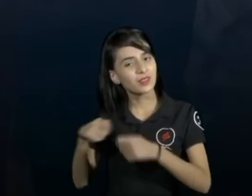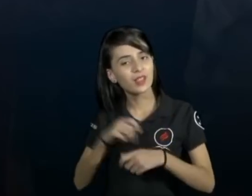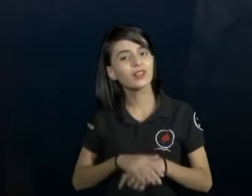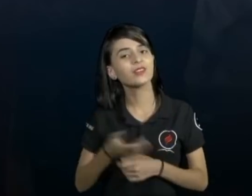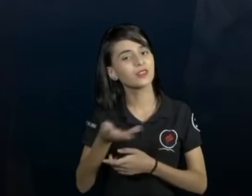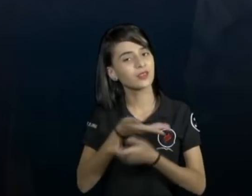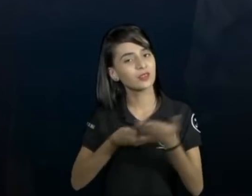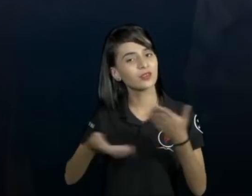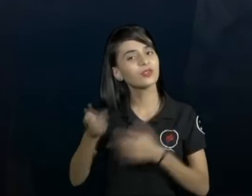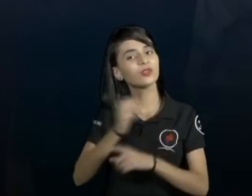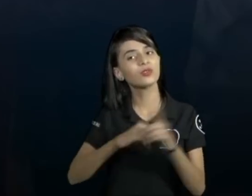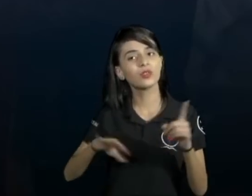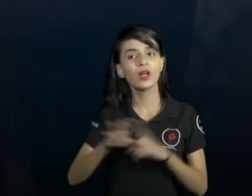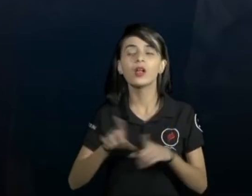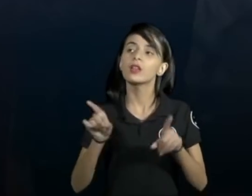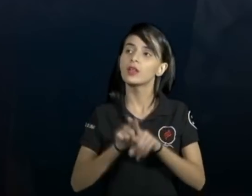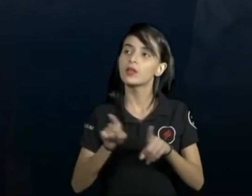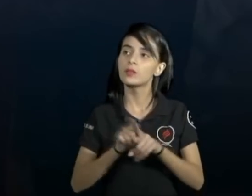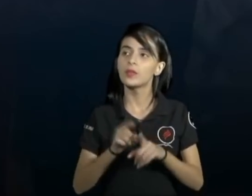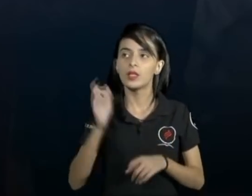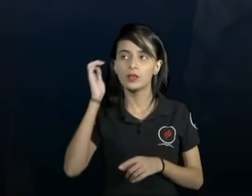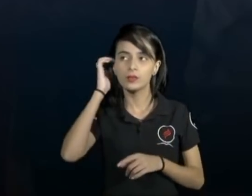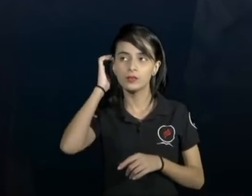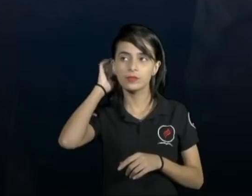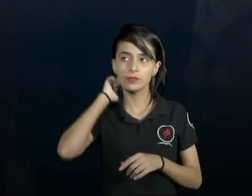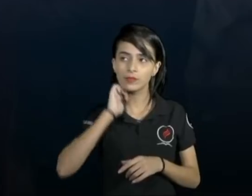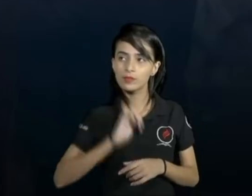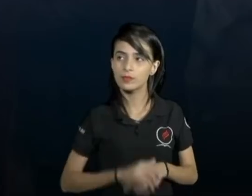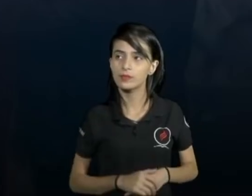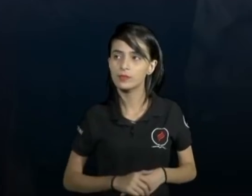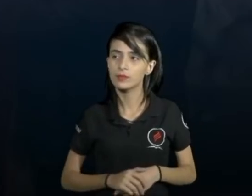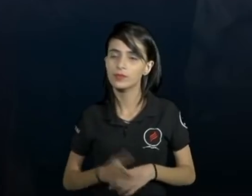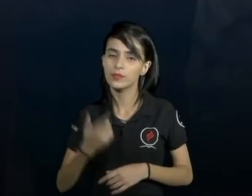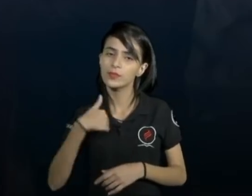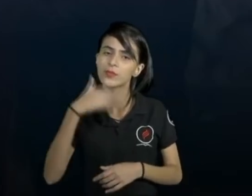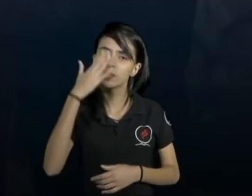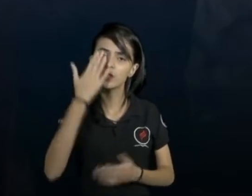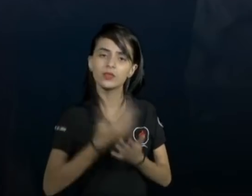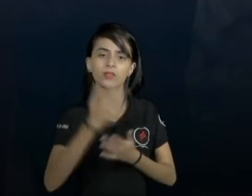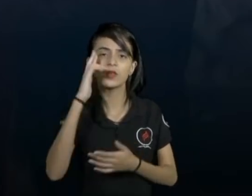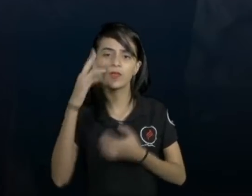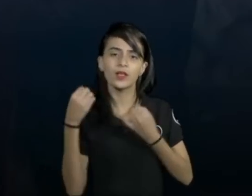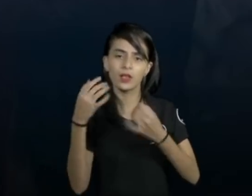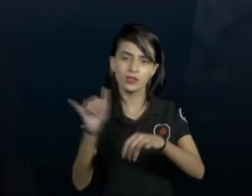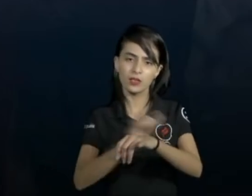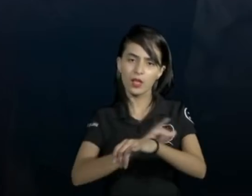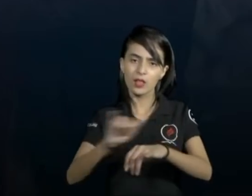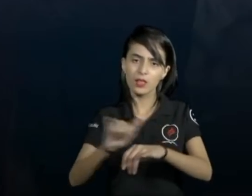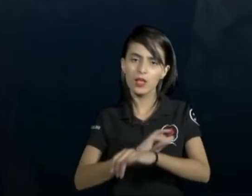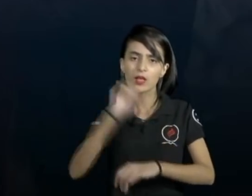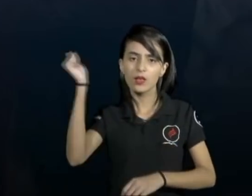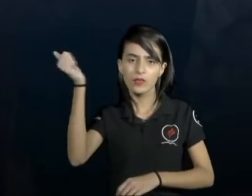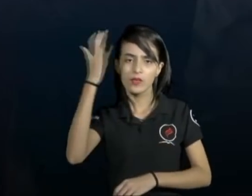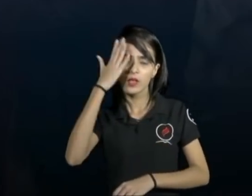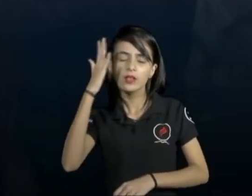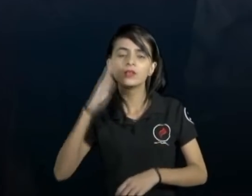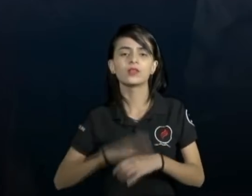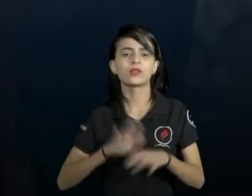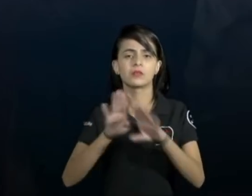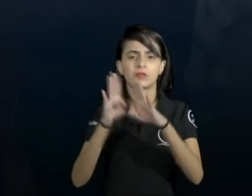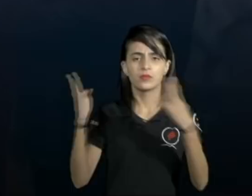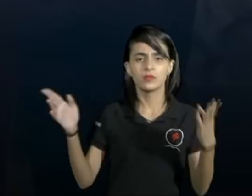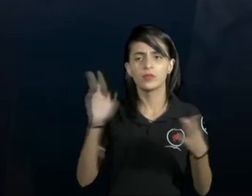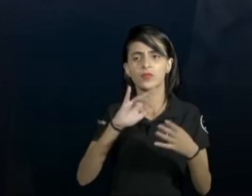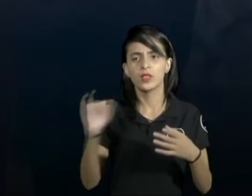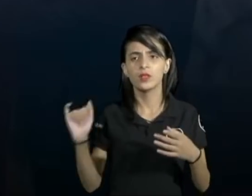sociais também são escute essa daí eu creio o Senhor vai te dar estratégias revelações abre